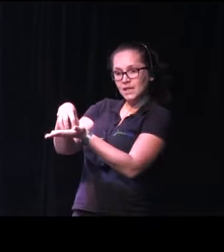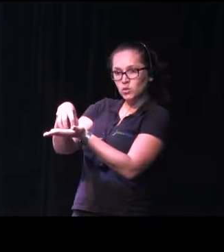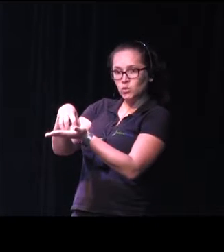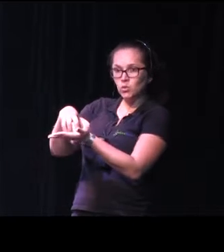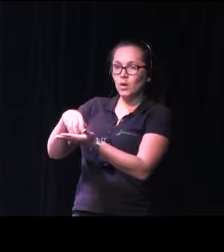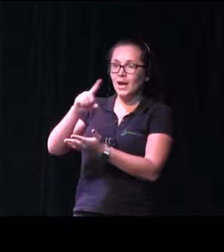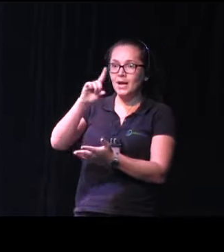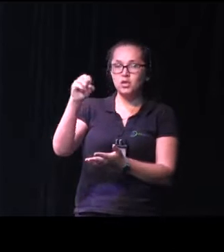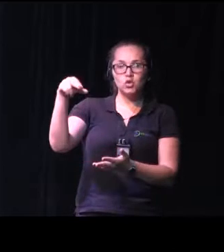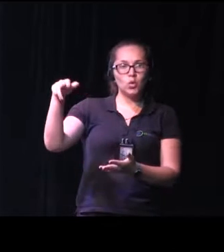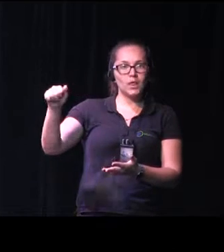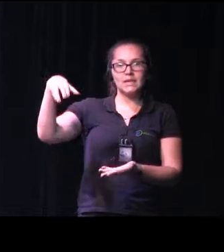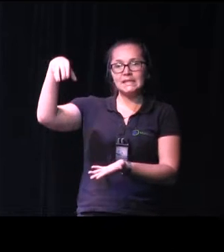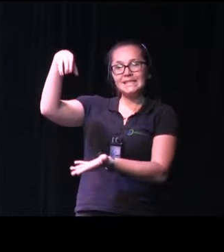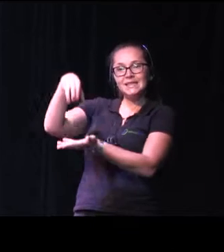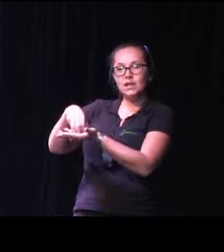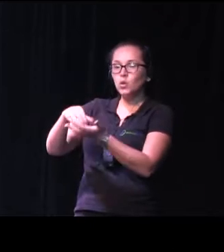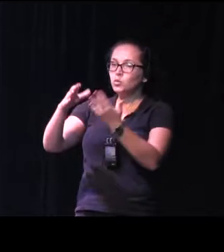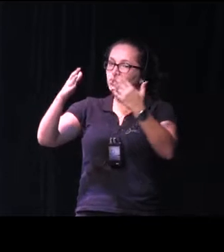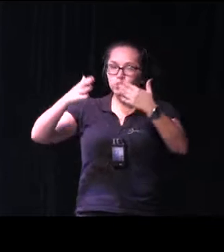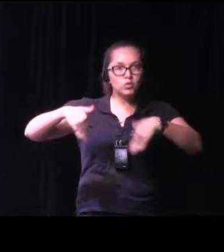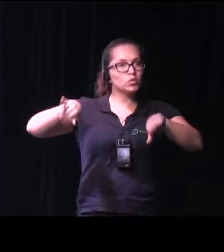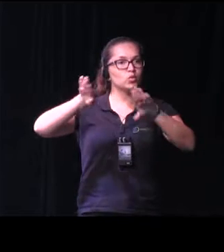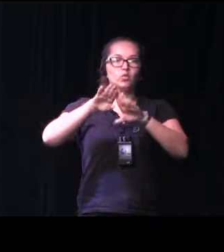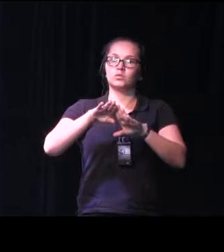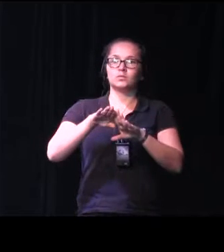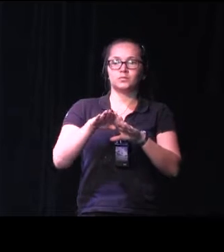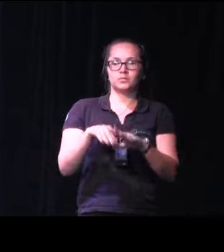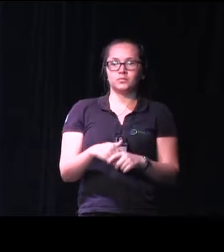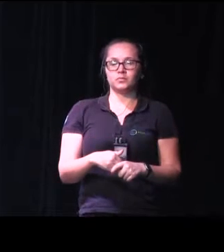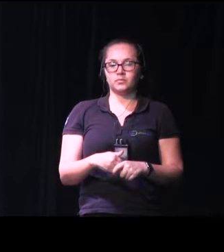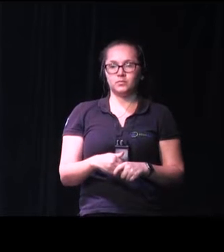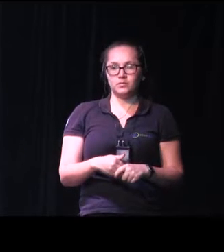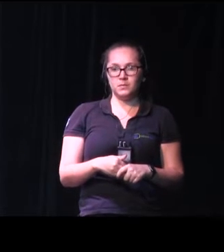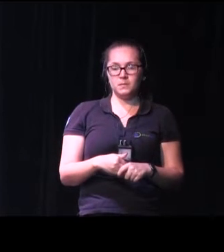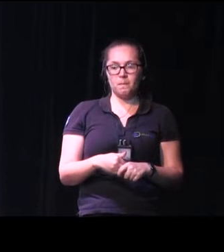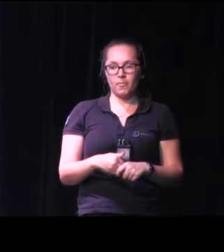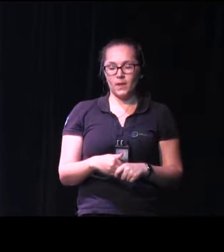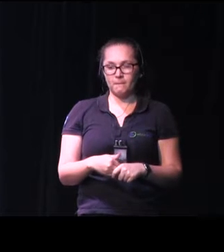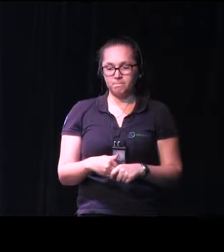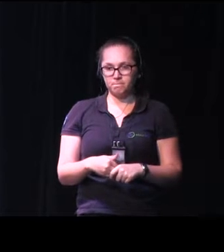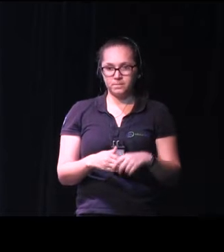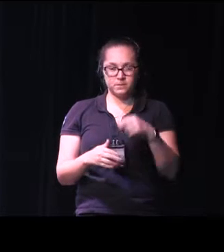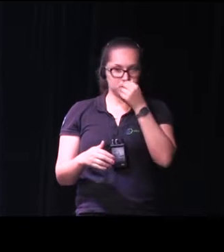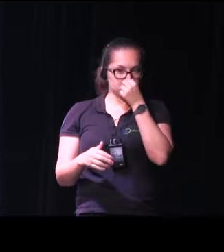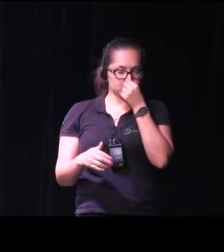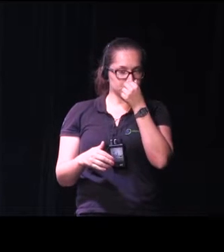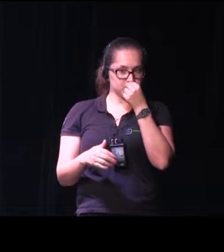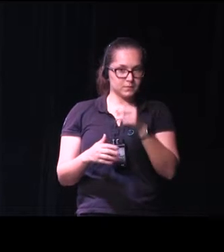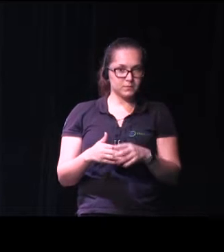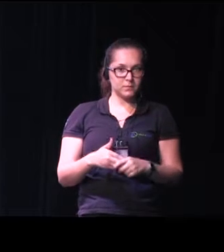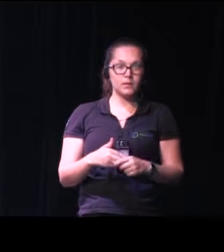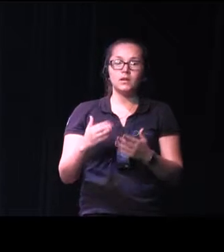mas é porque deveria ser o centro, a zona central de todos